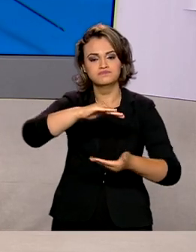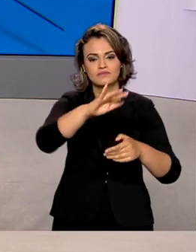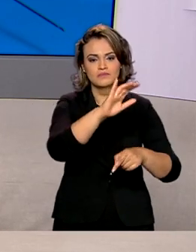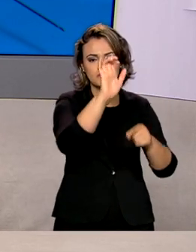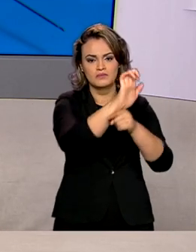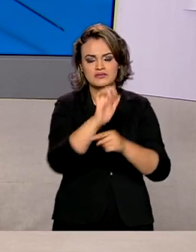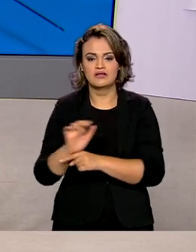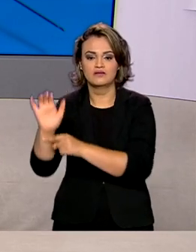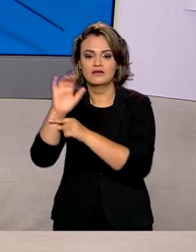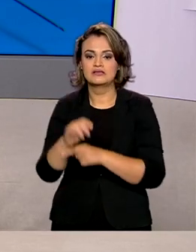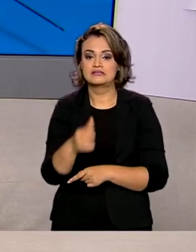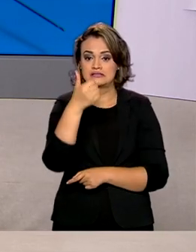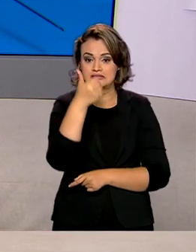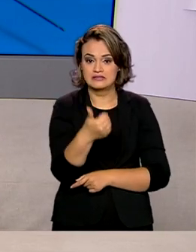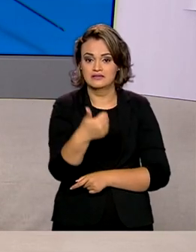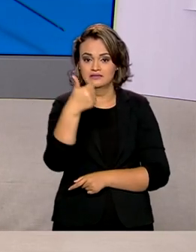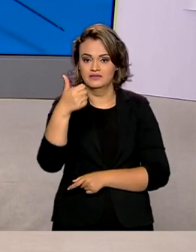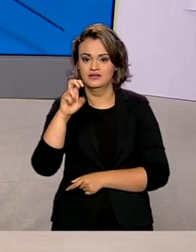o país mais de